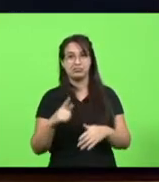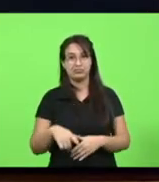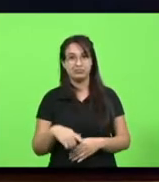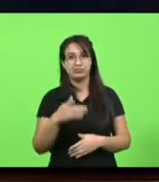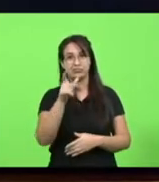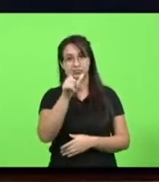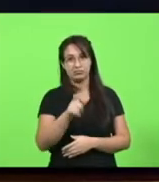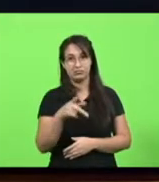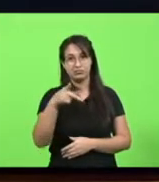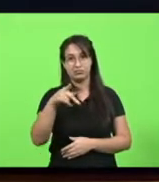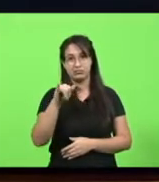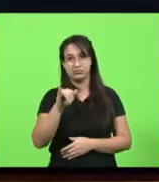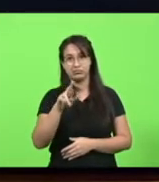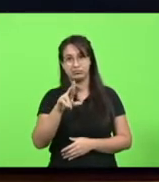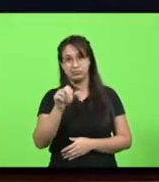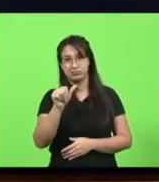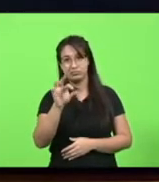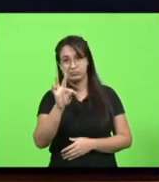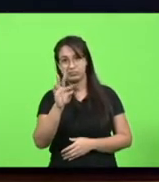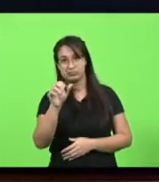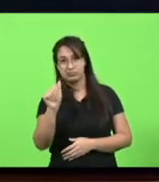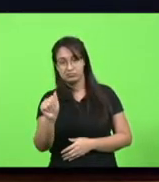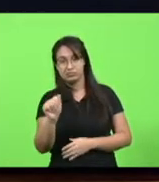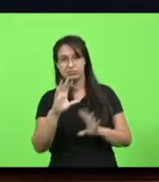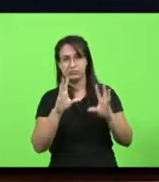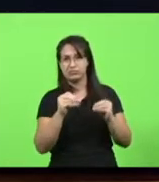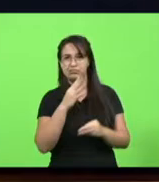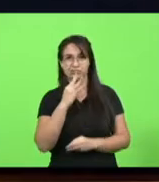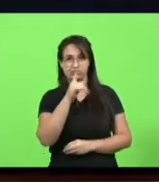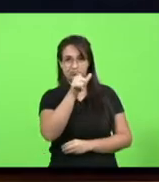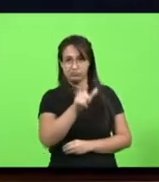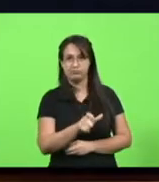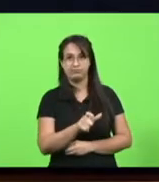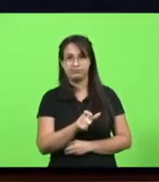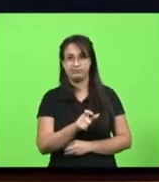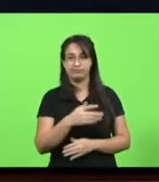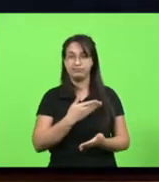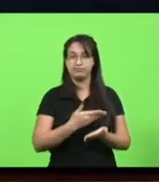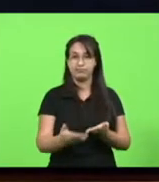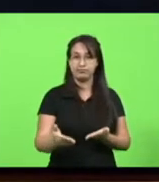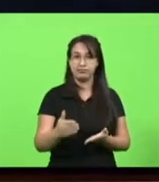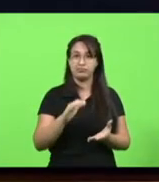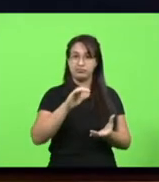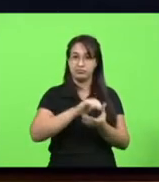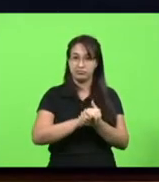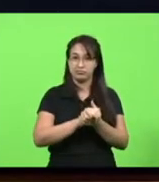assim por toda a comunidade, perdeu a sua esposa